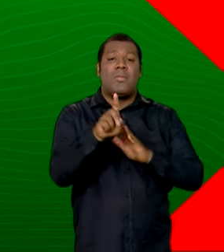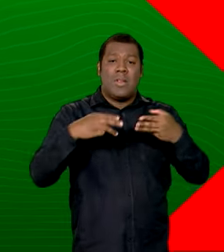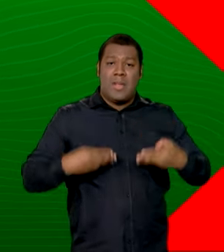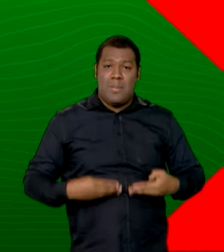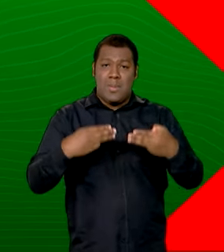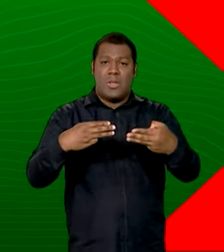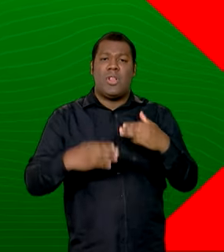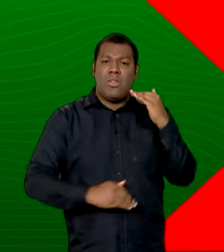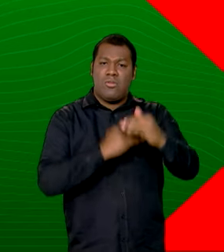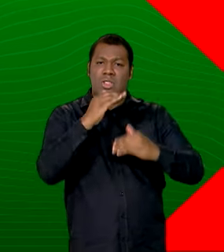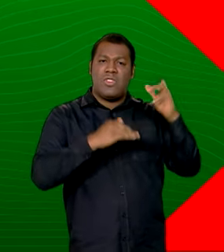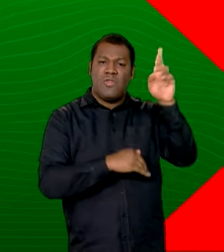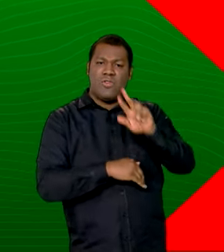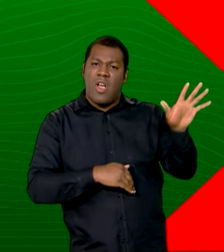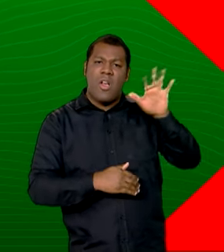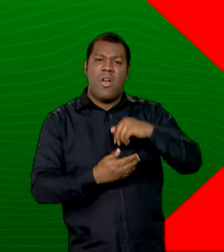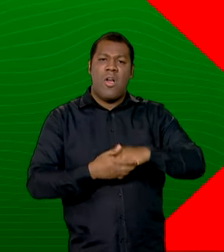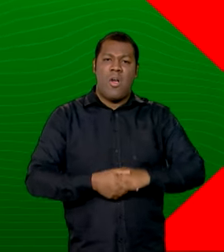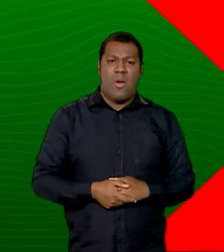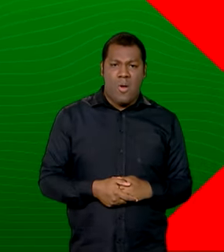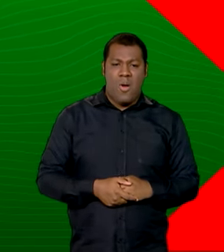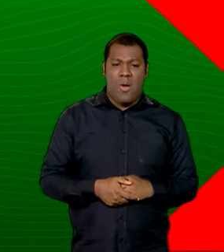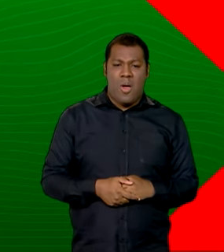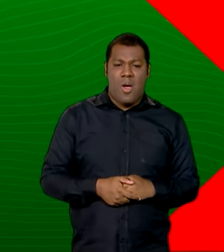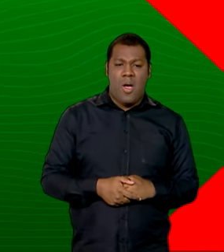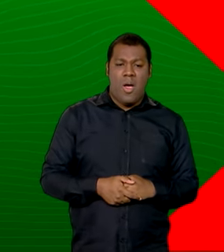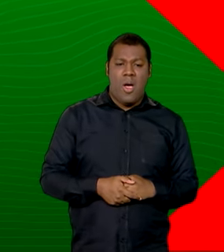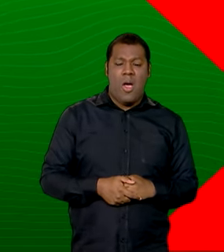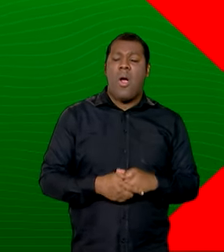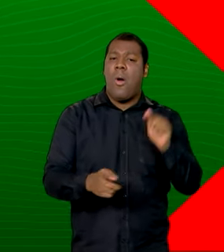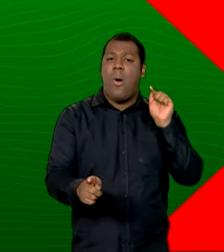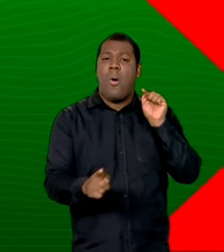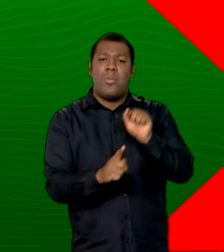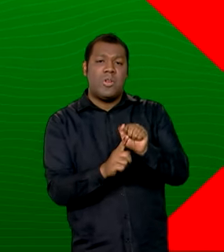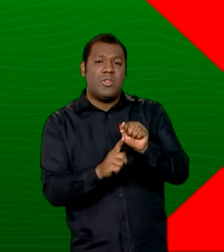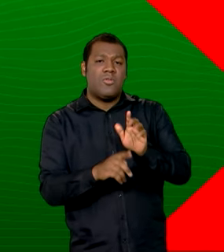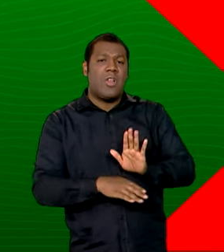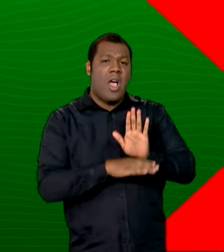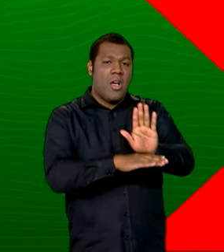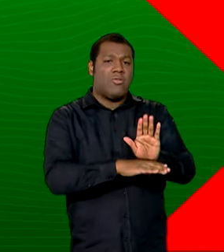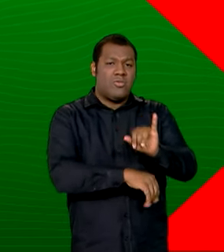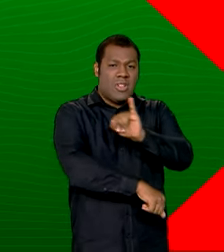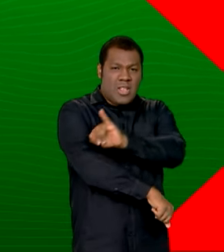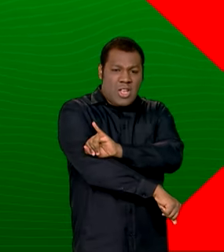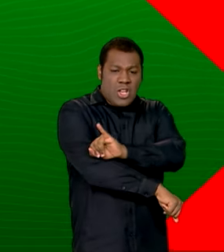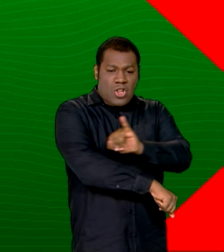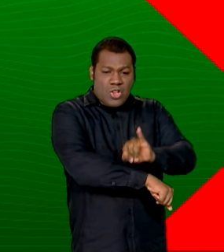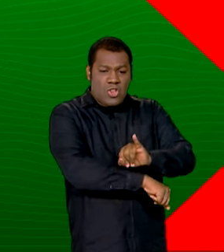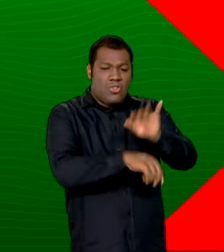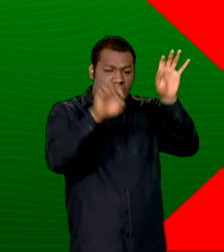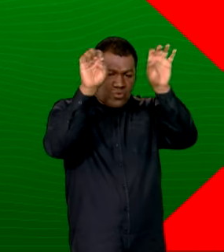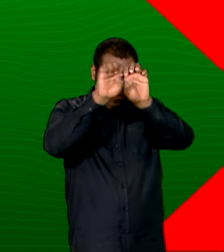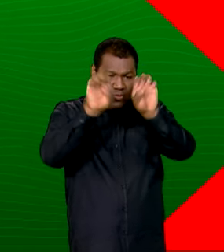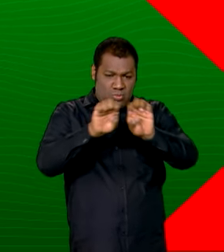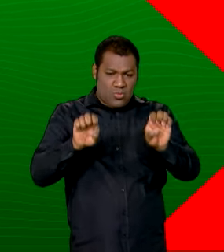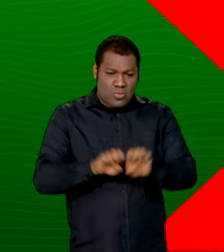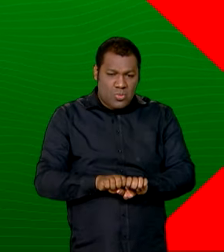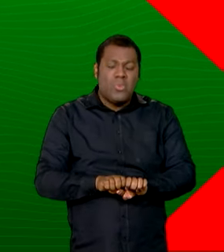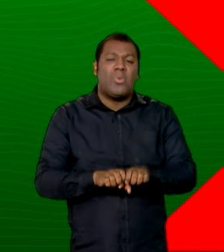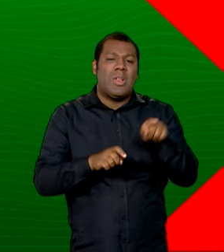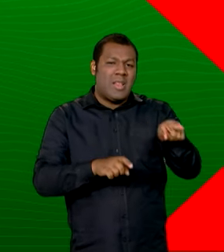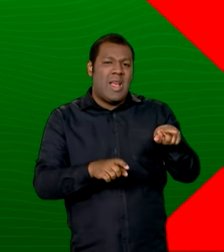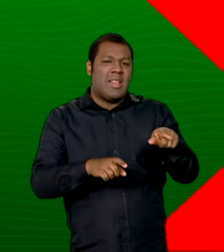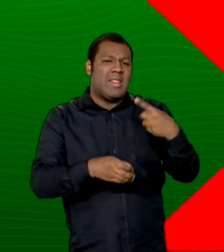lidando com os desafios de infraestrutura em regiões menos desenvolvidas do país e eu